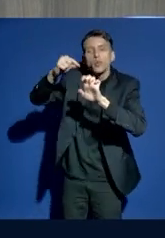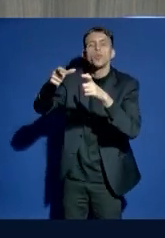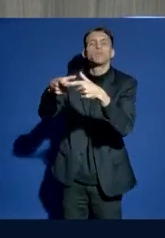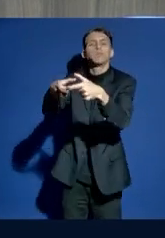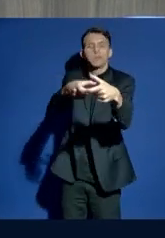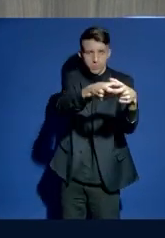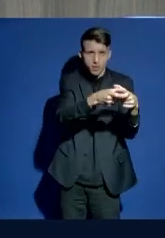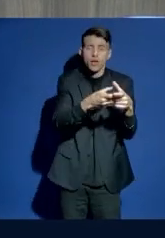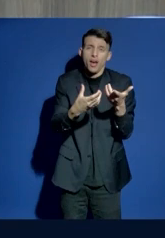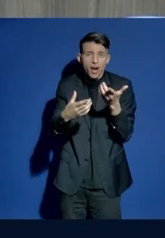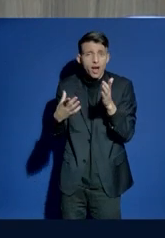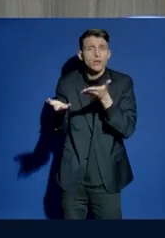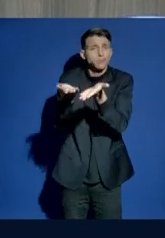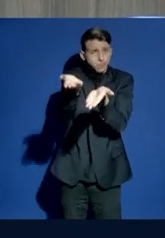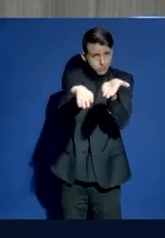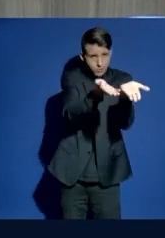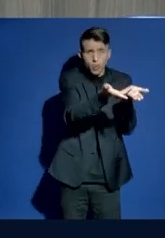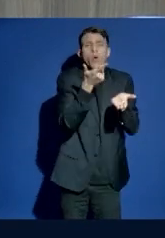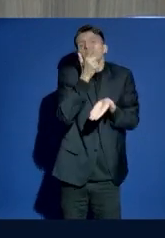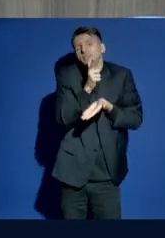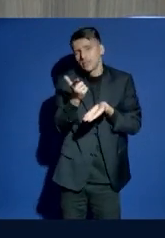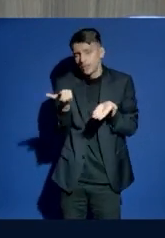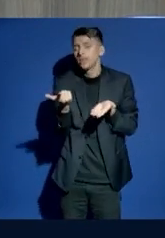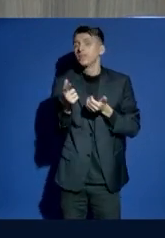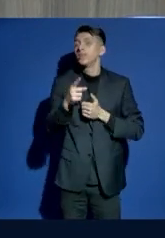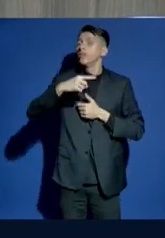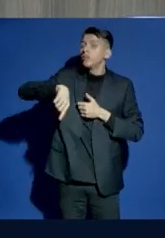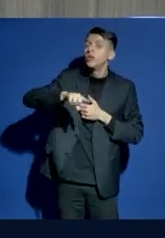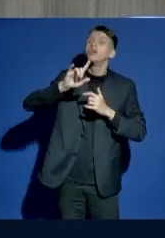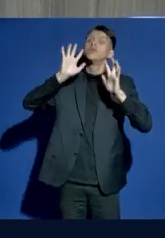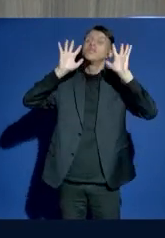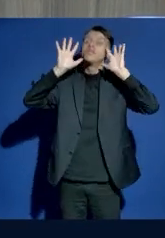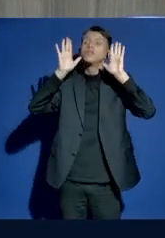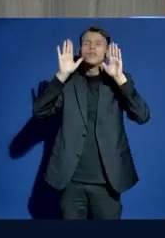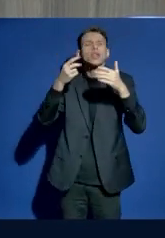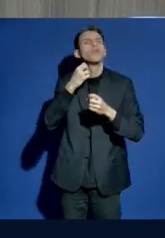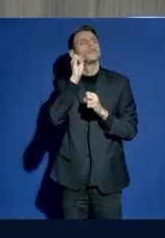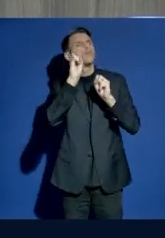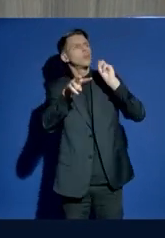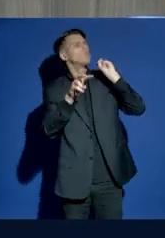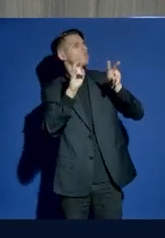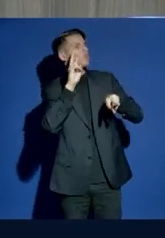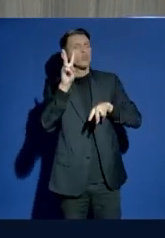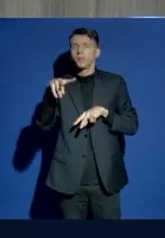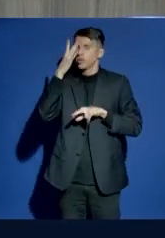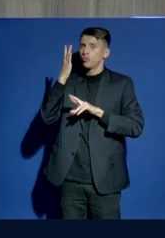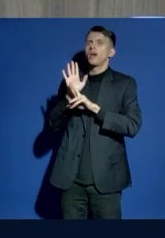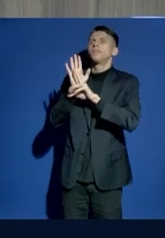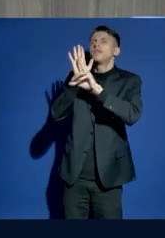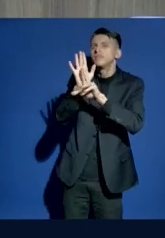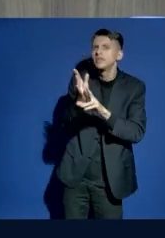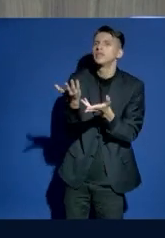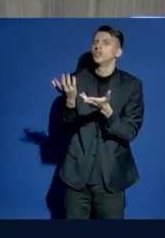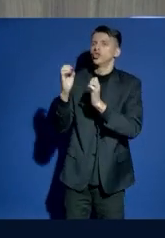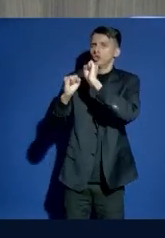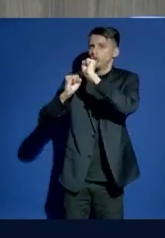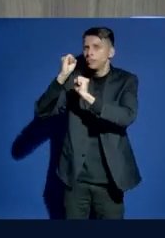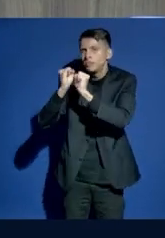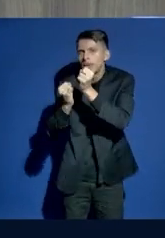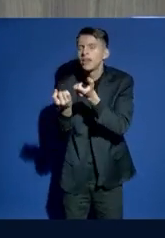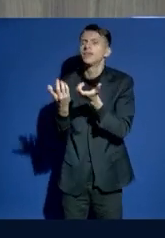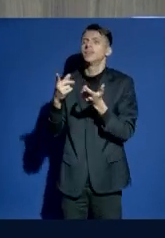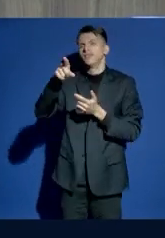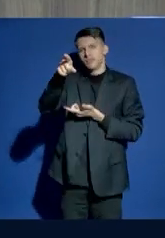de energia do mundo que tem esses aspectos, né. Eu vejo aqui representantes da cadeia, eu vejo representantes de cooperativa, o Caio está aqui, lá do Rio Grande